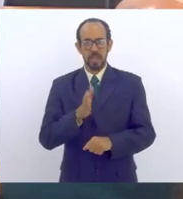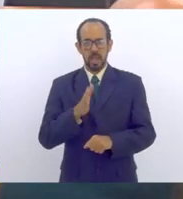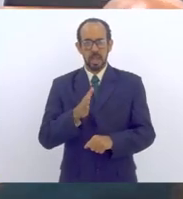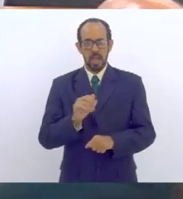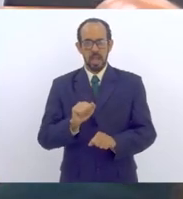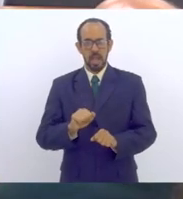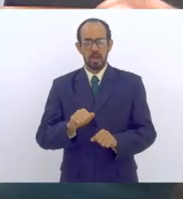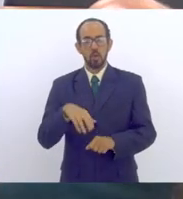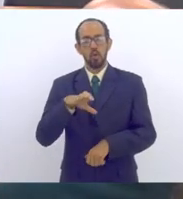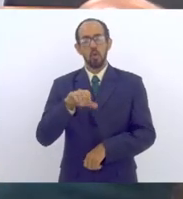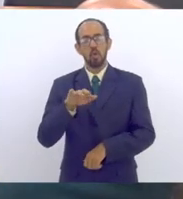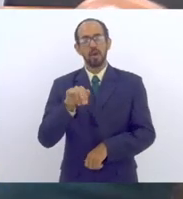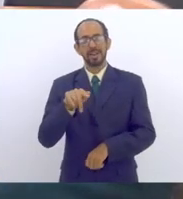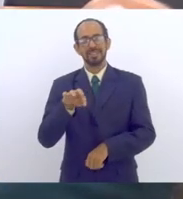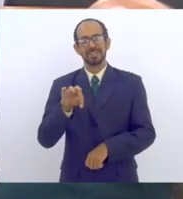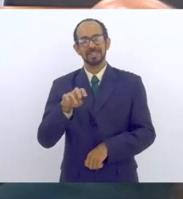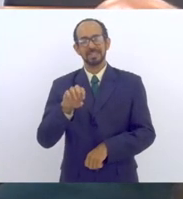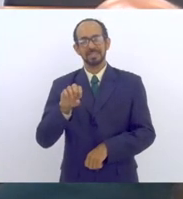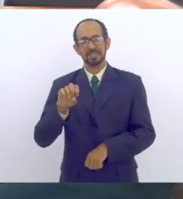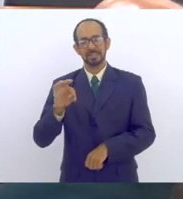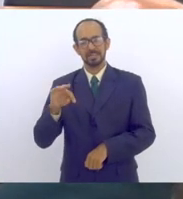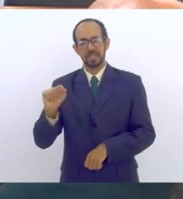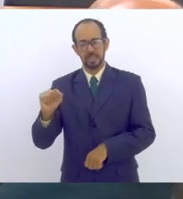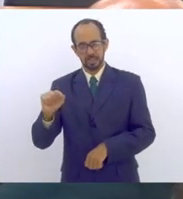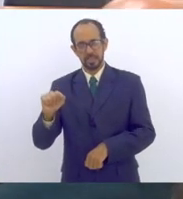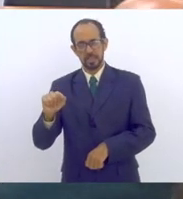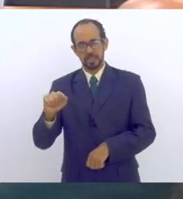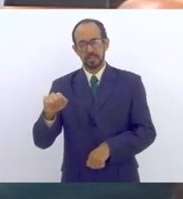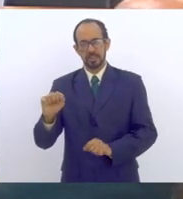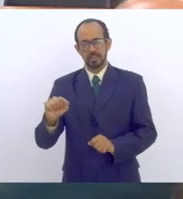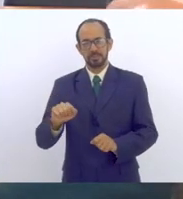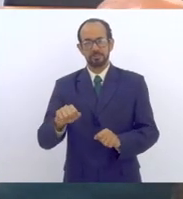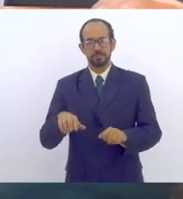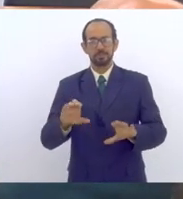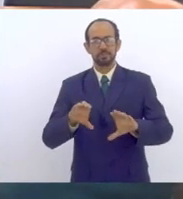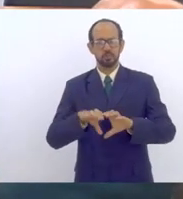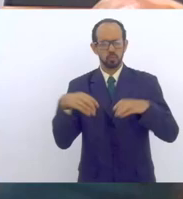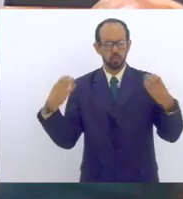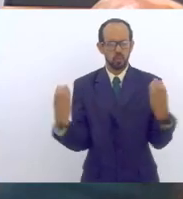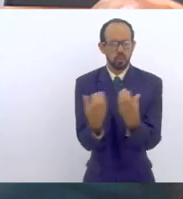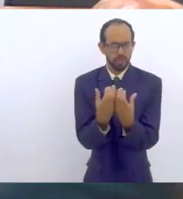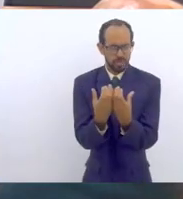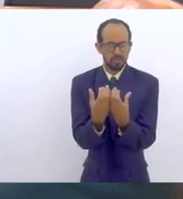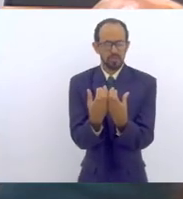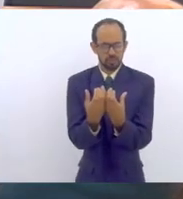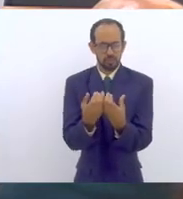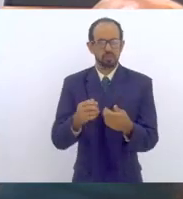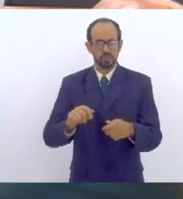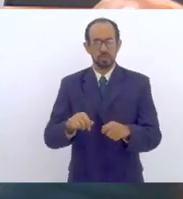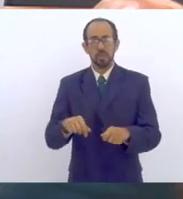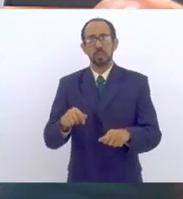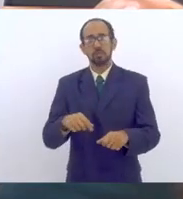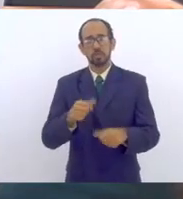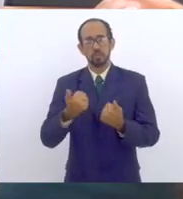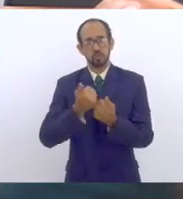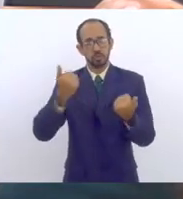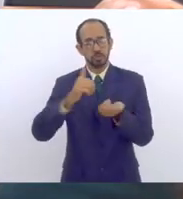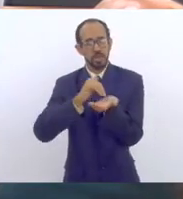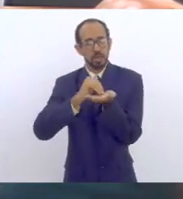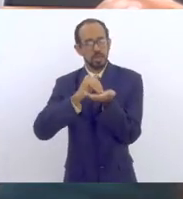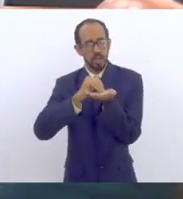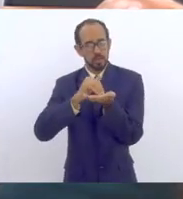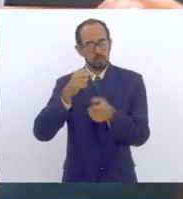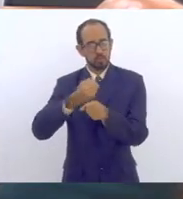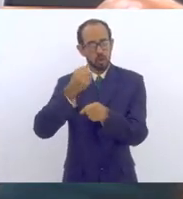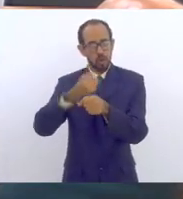Administrativo foi superintendente de licitações e contratos da secretaria de infraestrutura e obras do Estado do Rio de Janeiro e membro